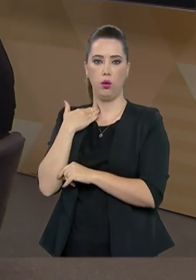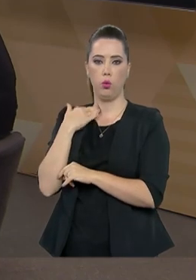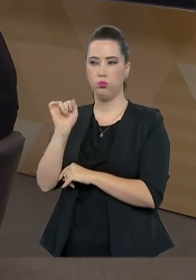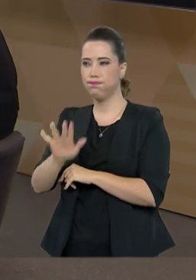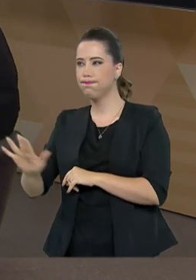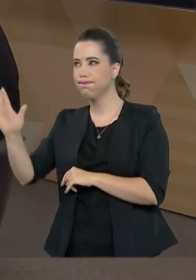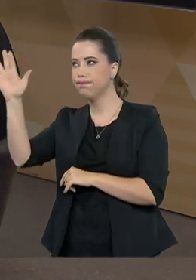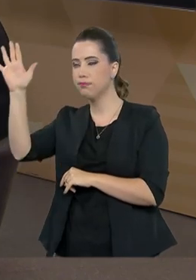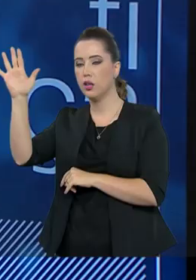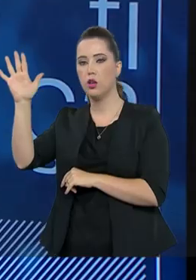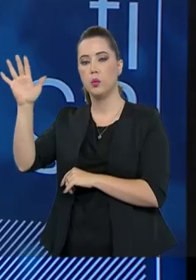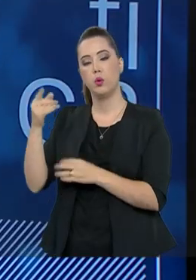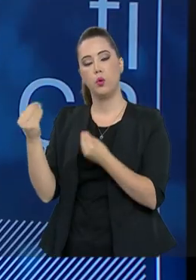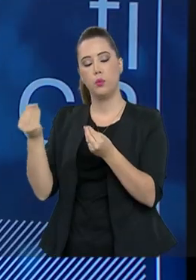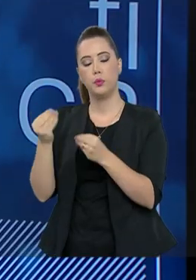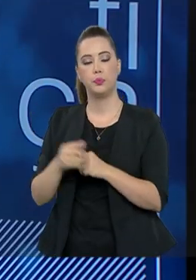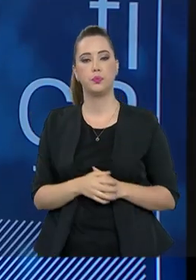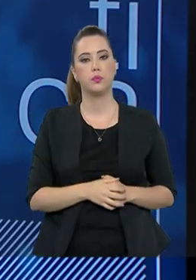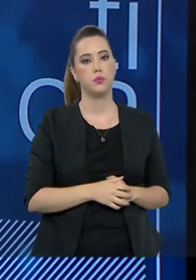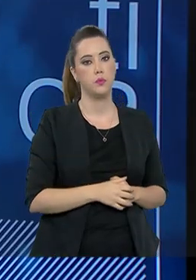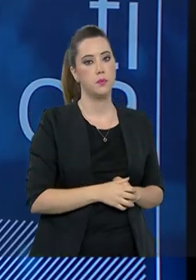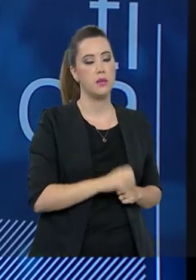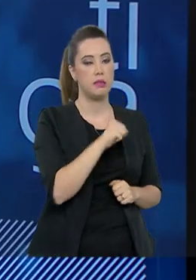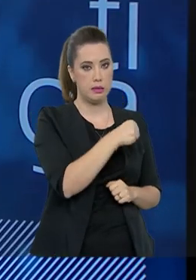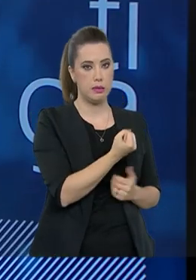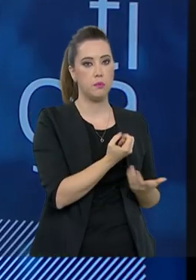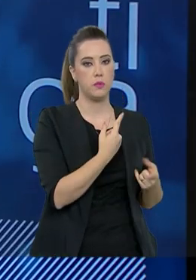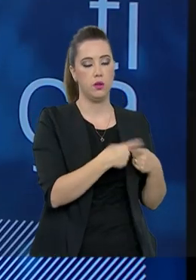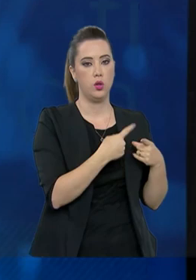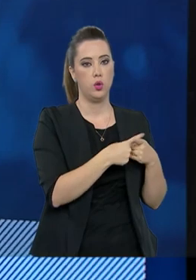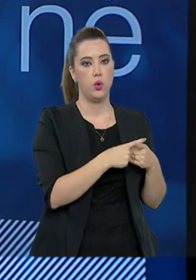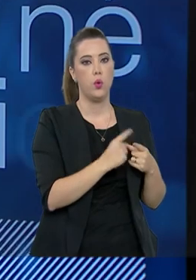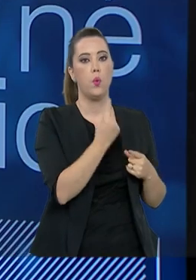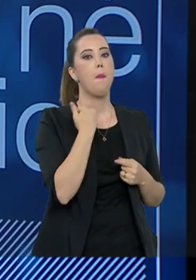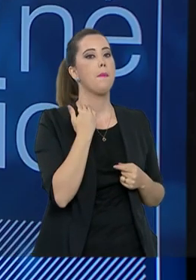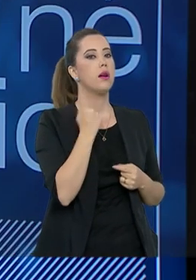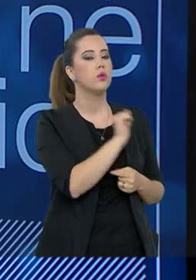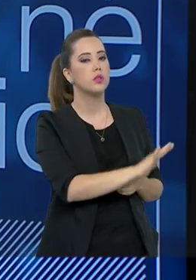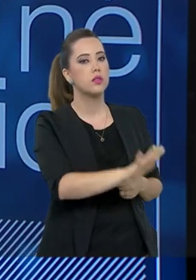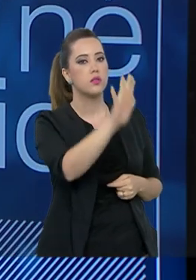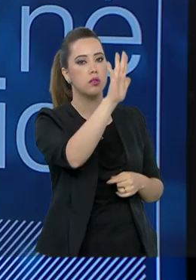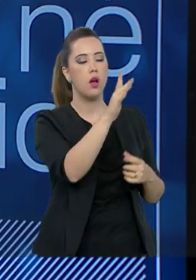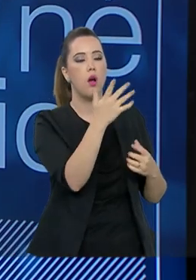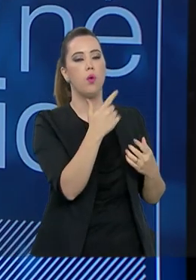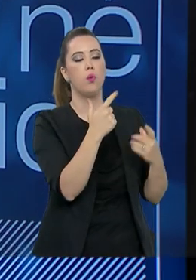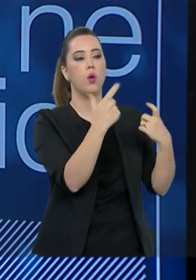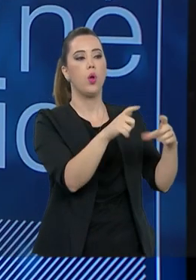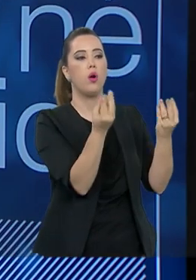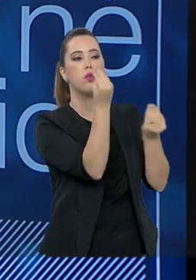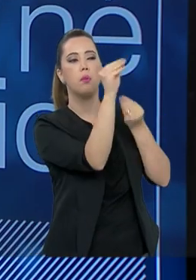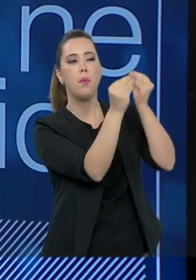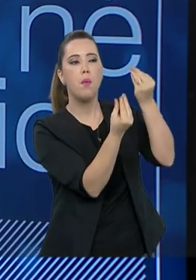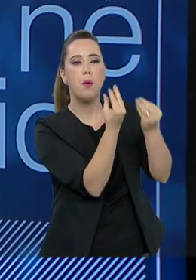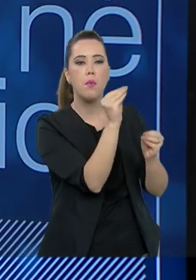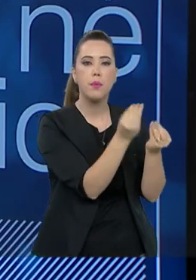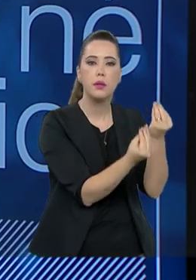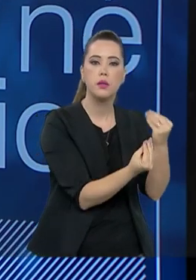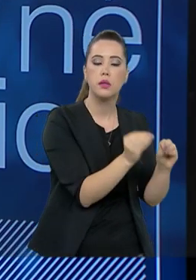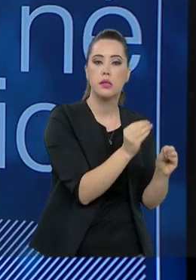Banco Nacional, ele é o repositório central de informações e essas informações, elas